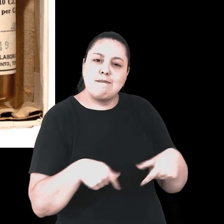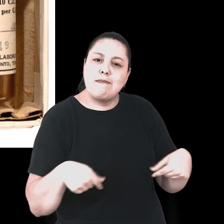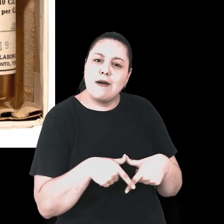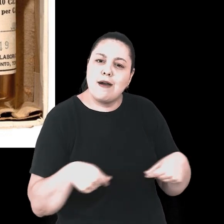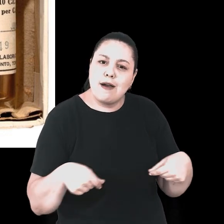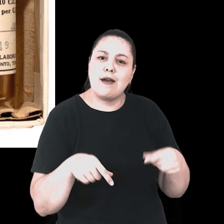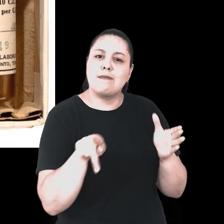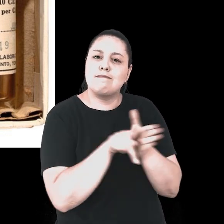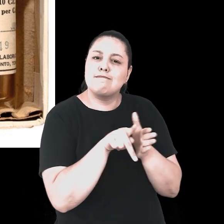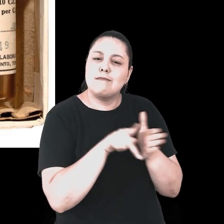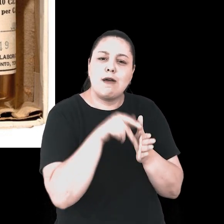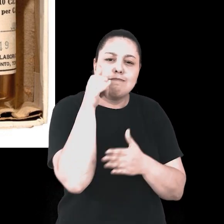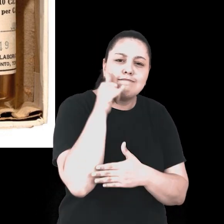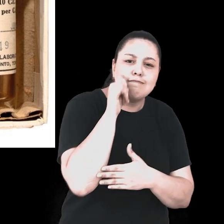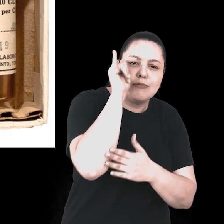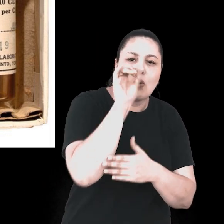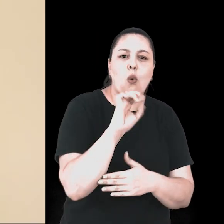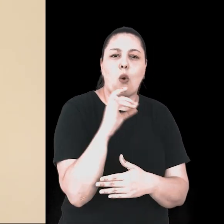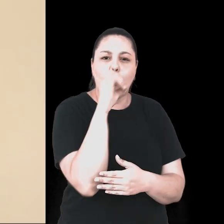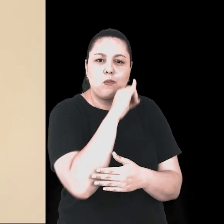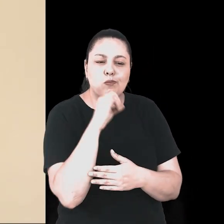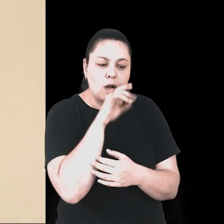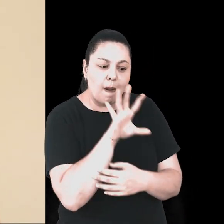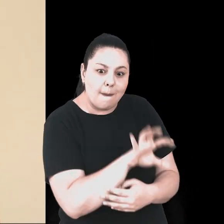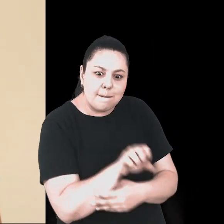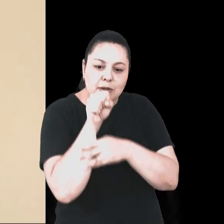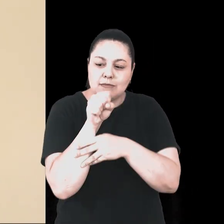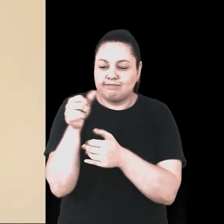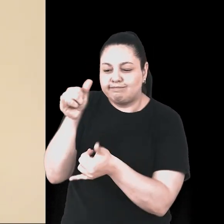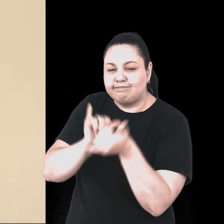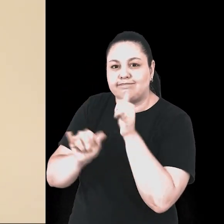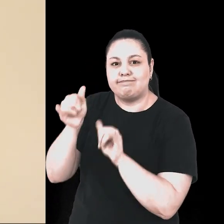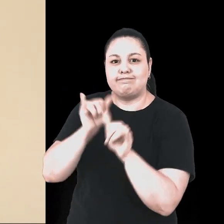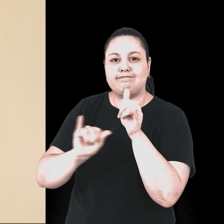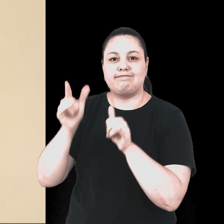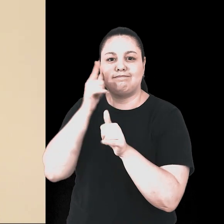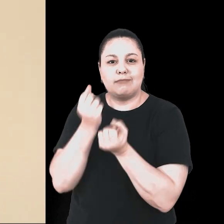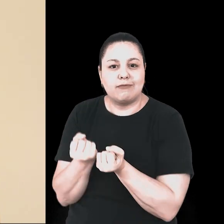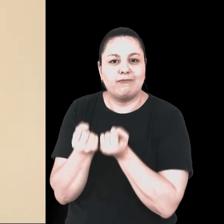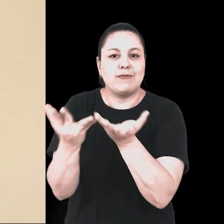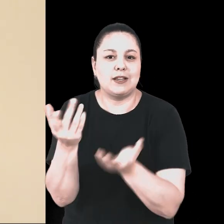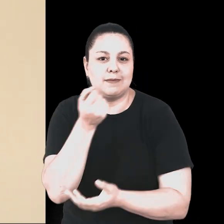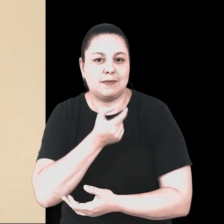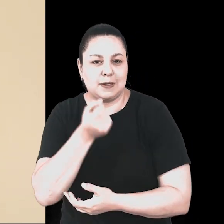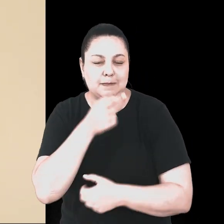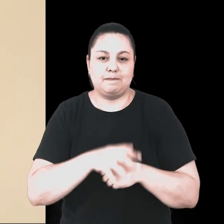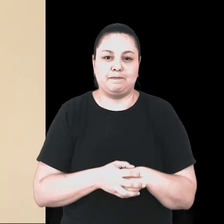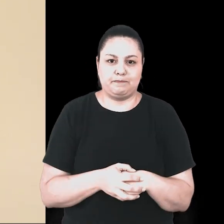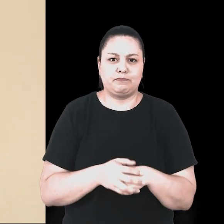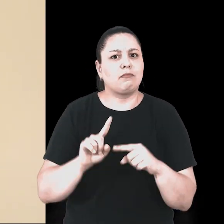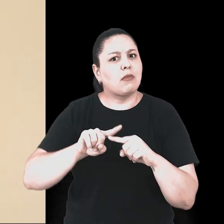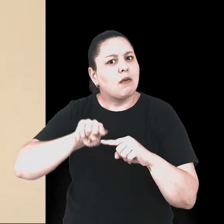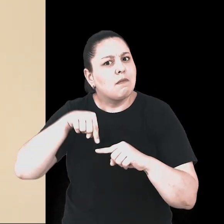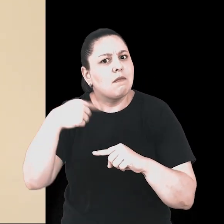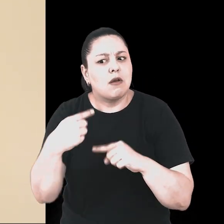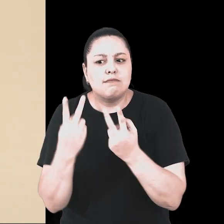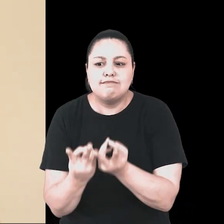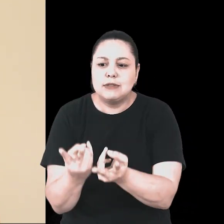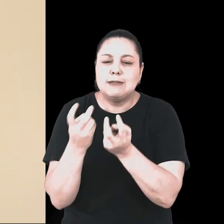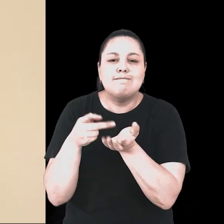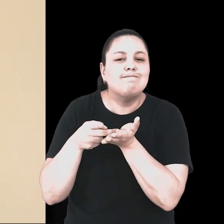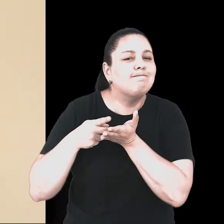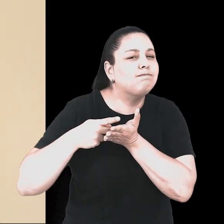de pâncreas de origem bovina ou suína. Em 1936, a modificação na forma de produção da